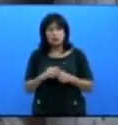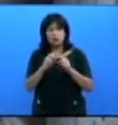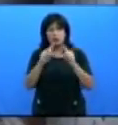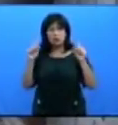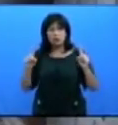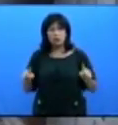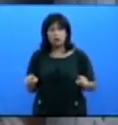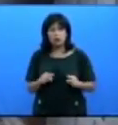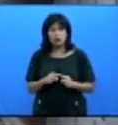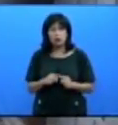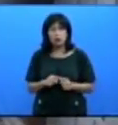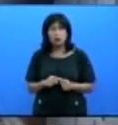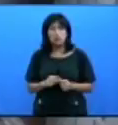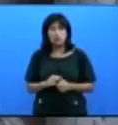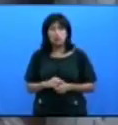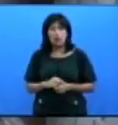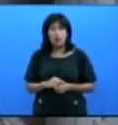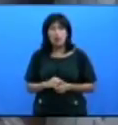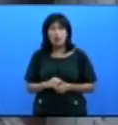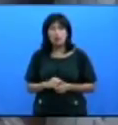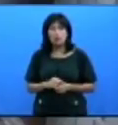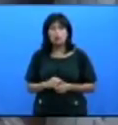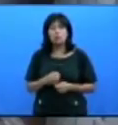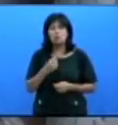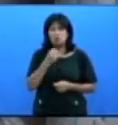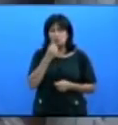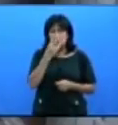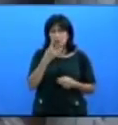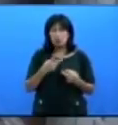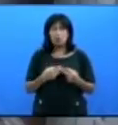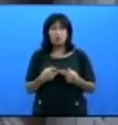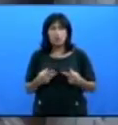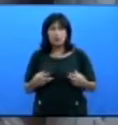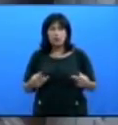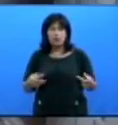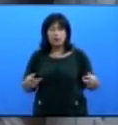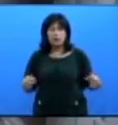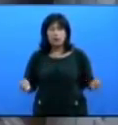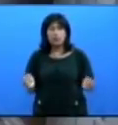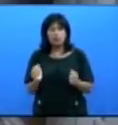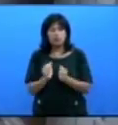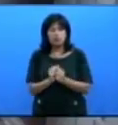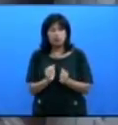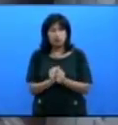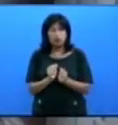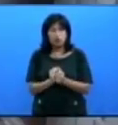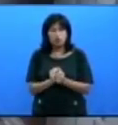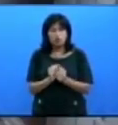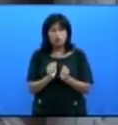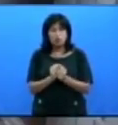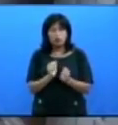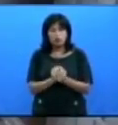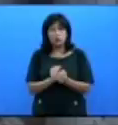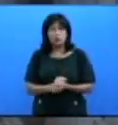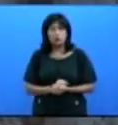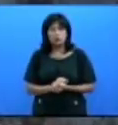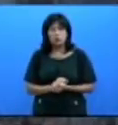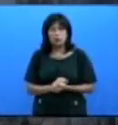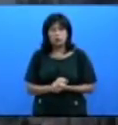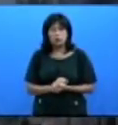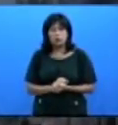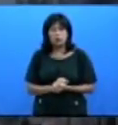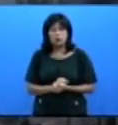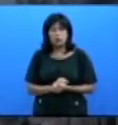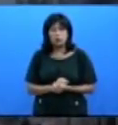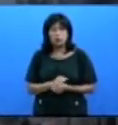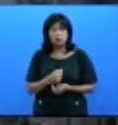quadradinhos, são blocos de concreto que vão intertravando numa dimensão de mais de 1 metro